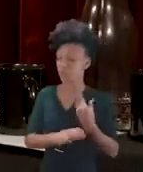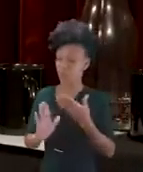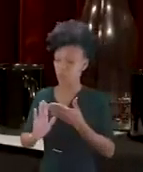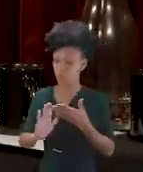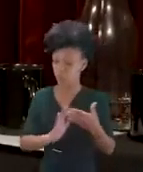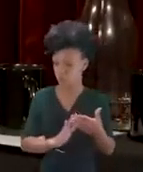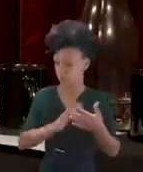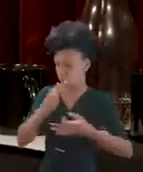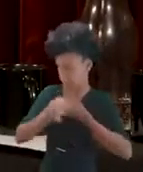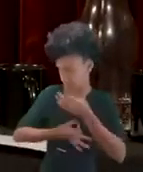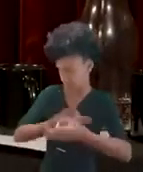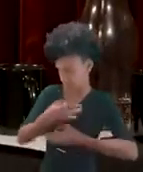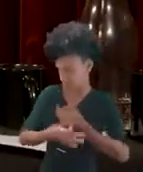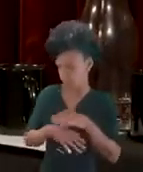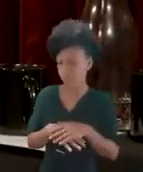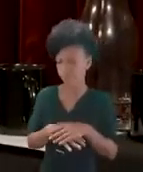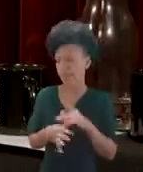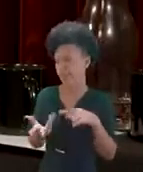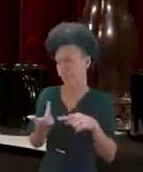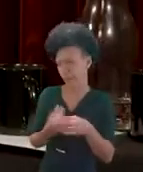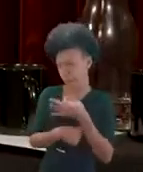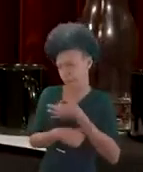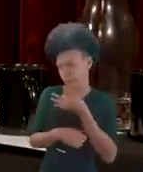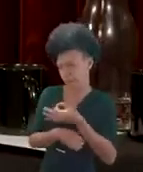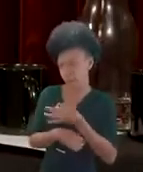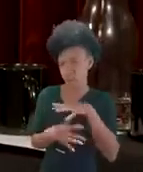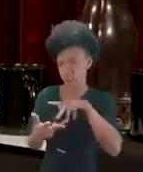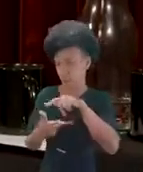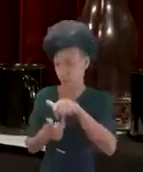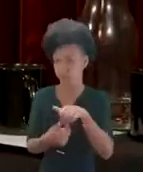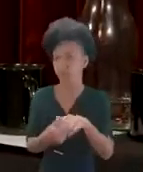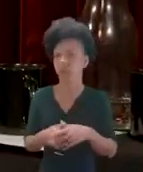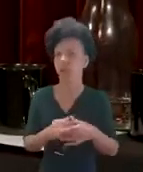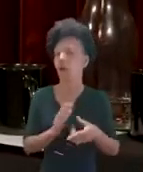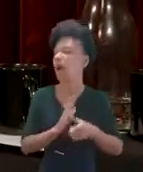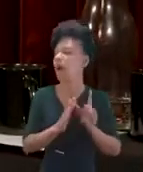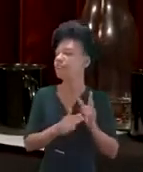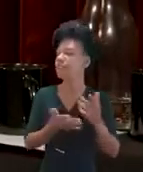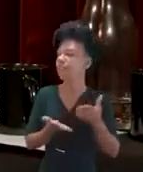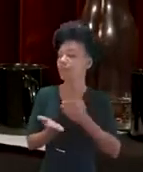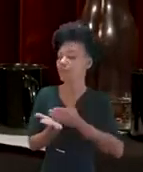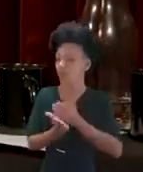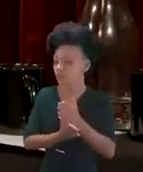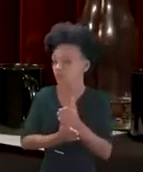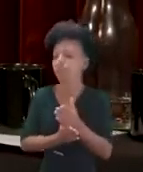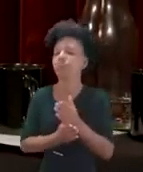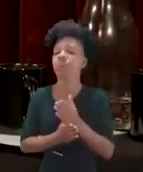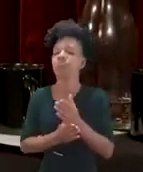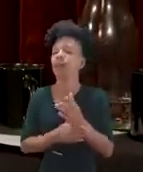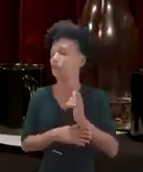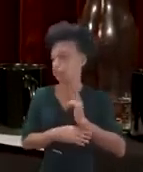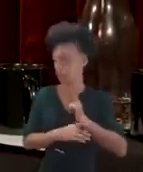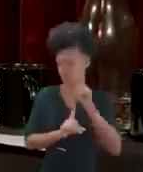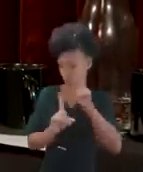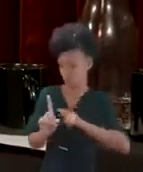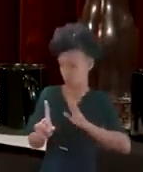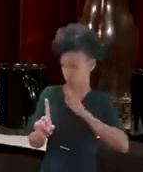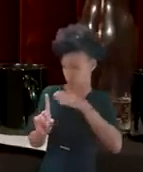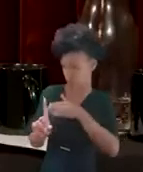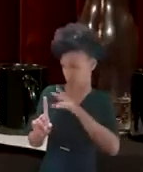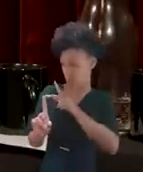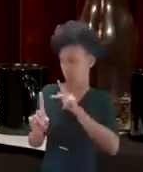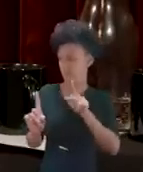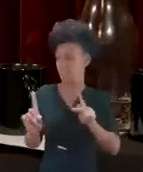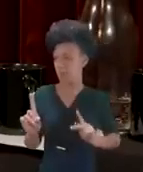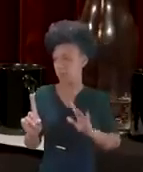tá vivendo uma corrente também tem muita aliás um vendo várias correntes né no mundo inteiro agora eu chegar mexendo muito vertical né as pessoas falar eu tinha um cara